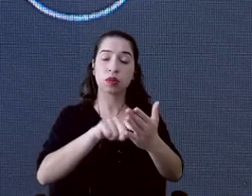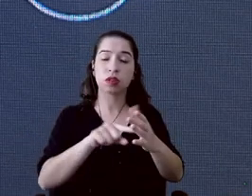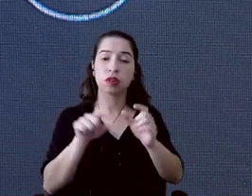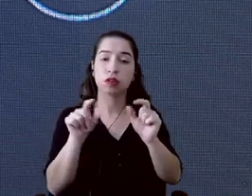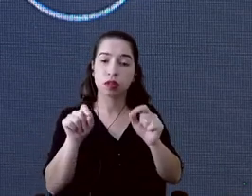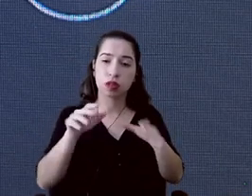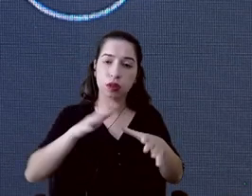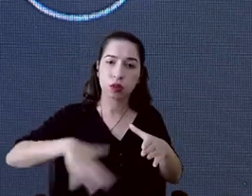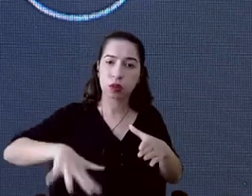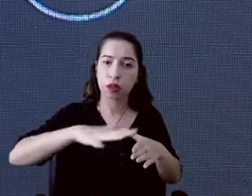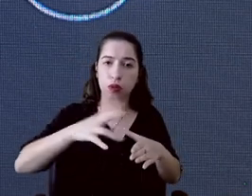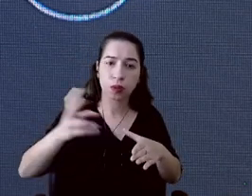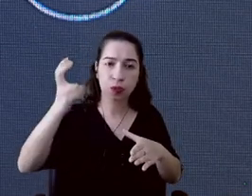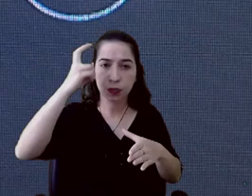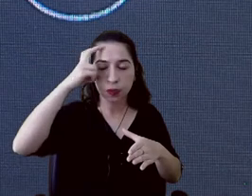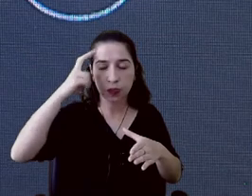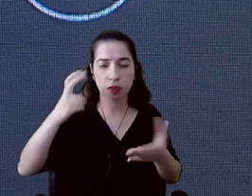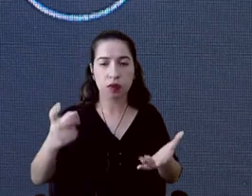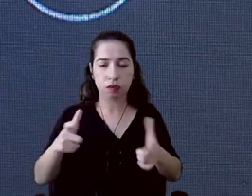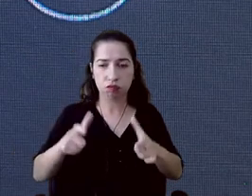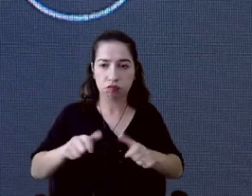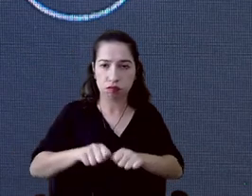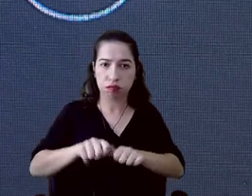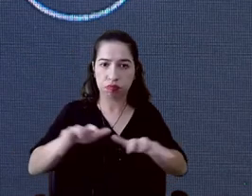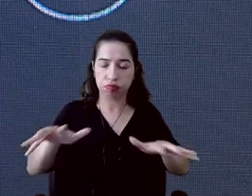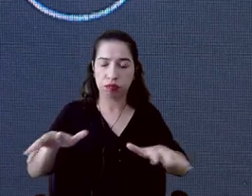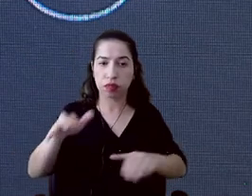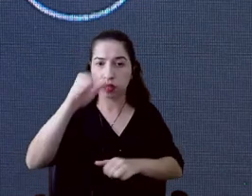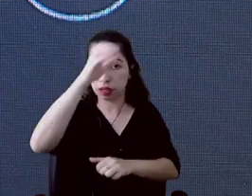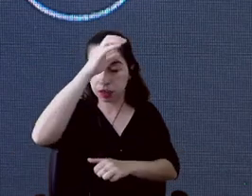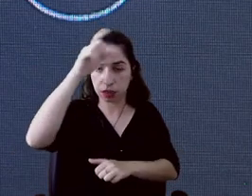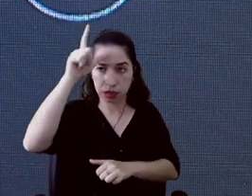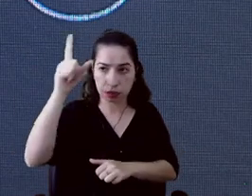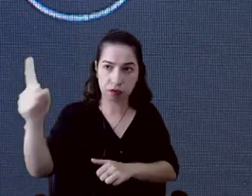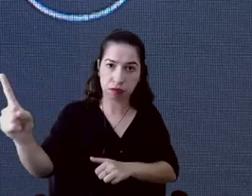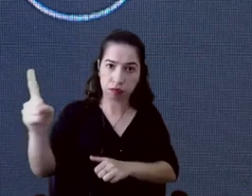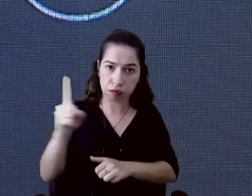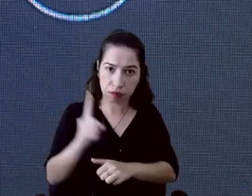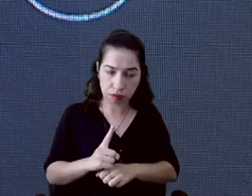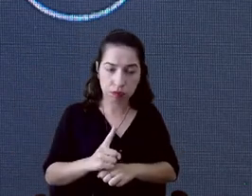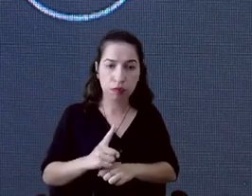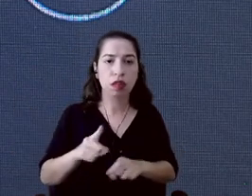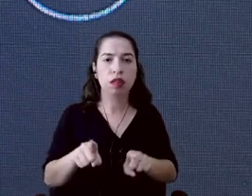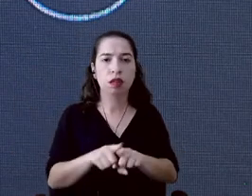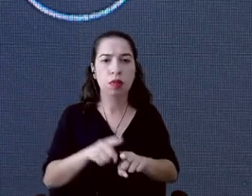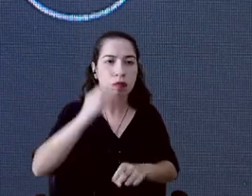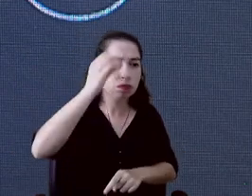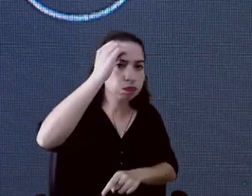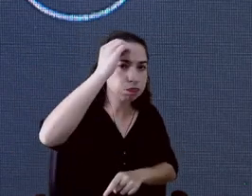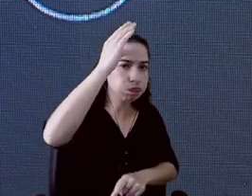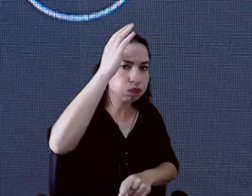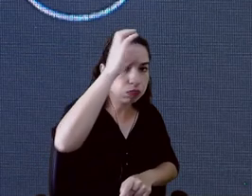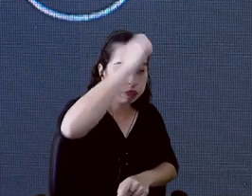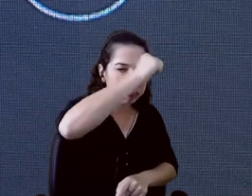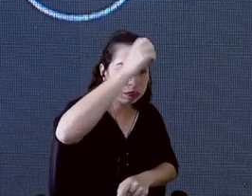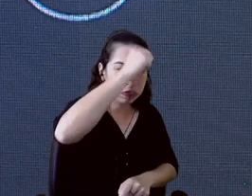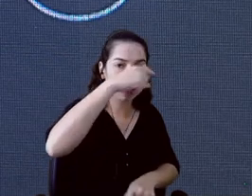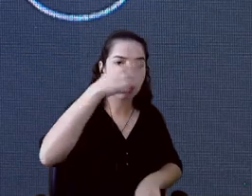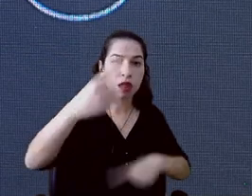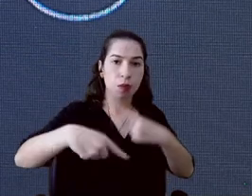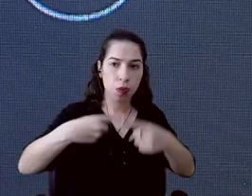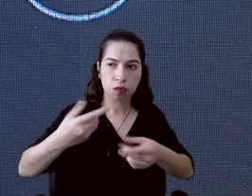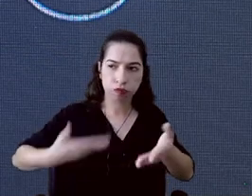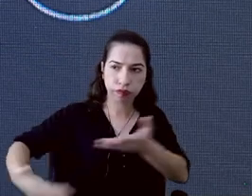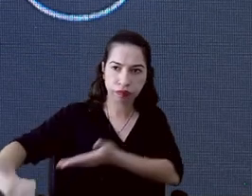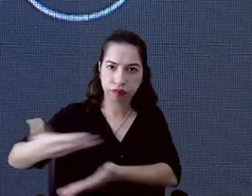uma expansão local trazer os nossos clientes adquirir conhecimento para poder compartilhar depois é cheio